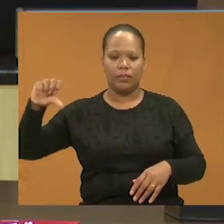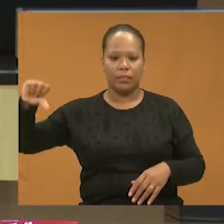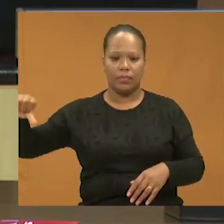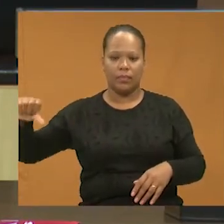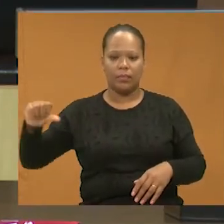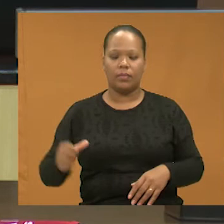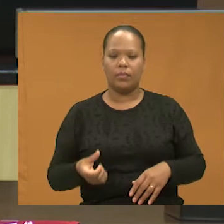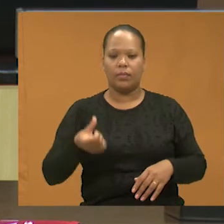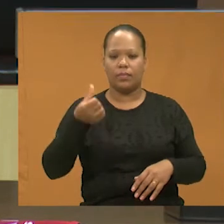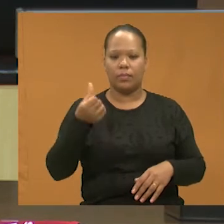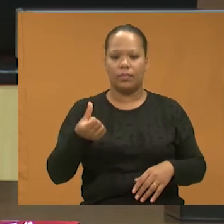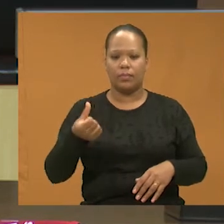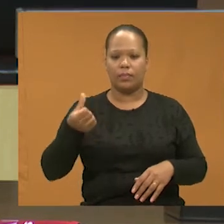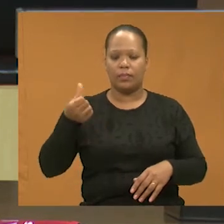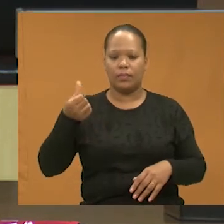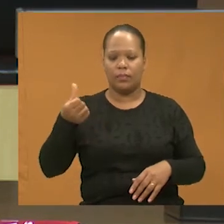6.159/2017,